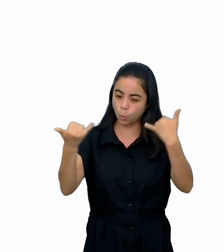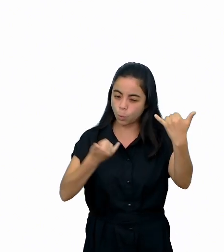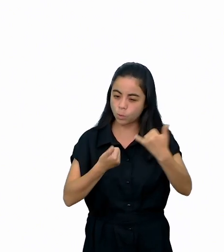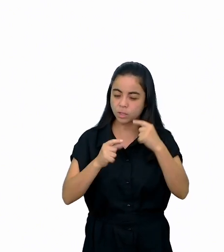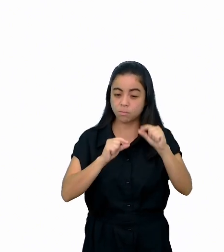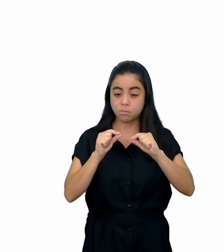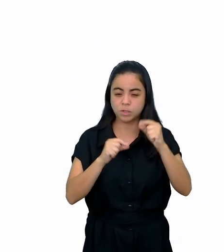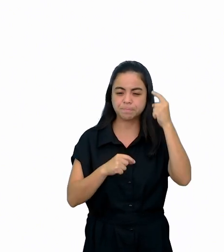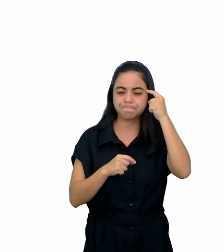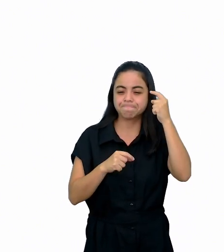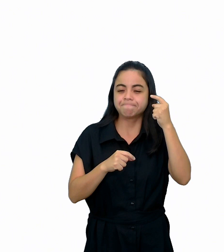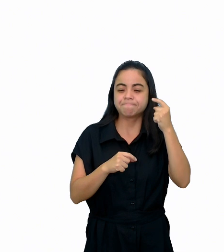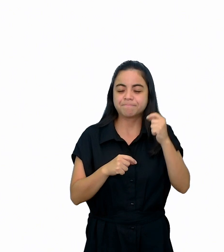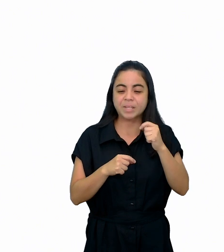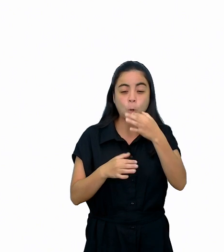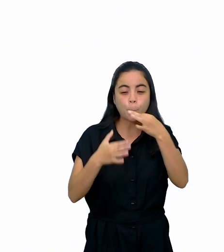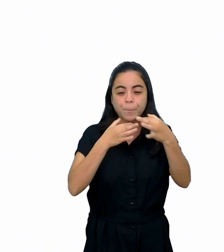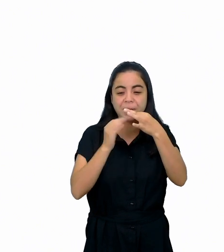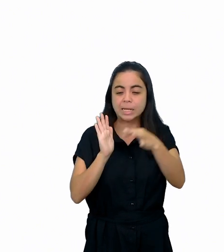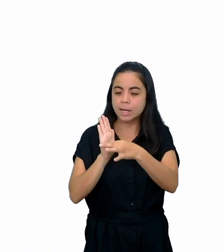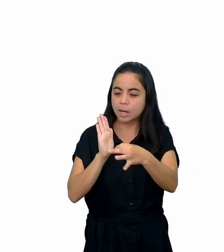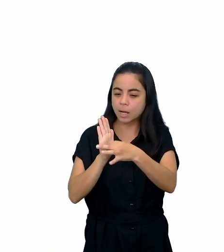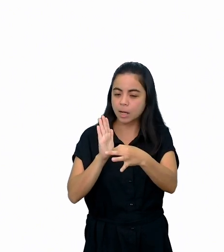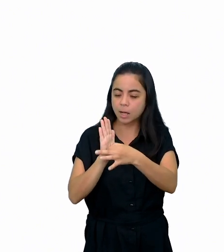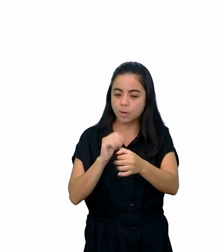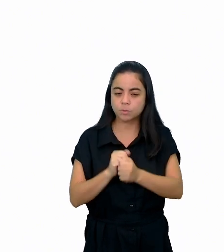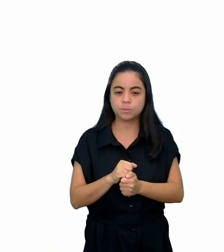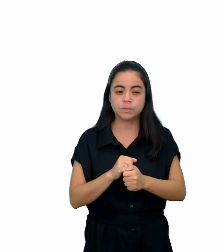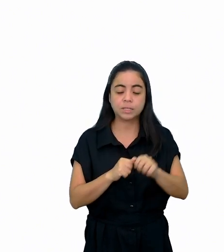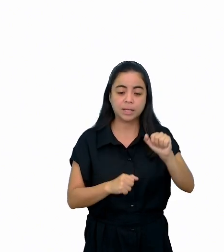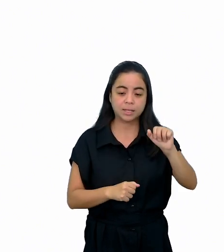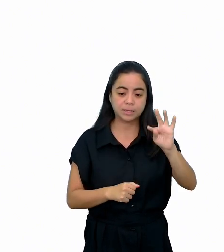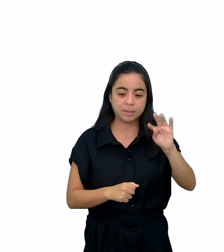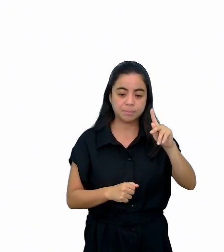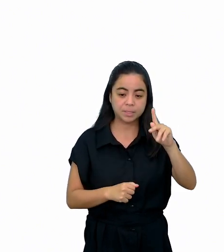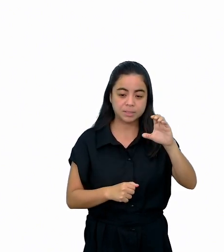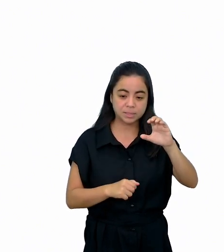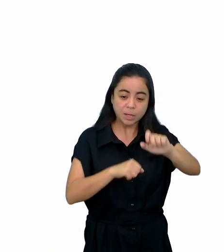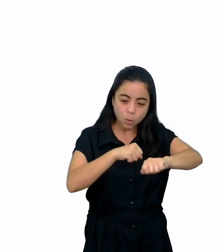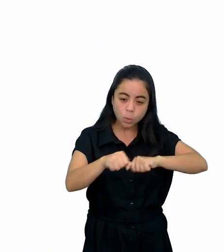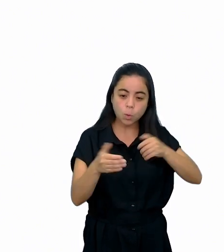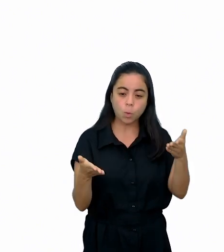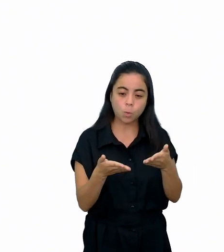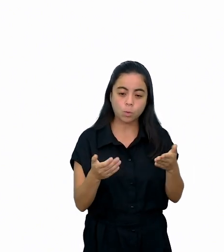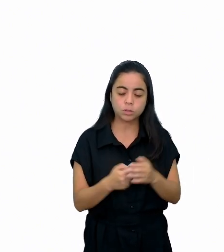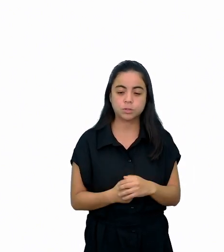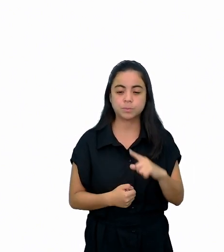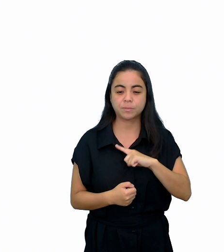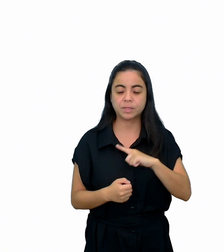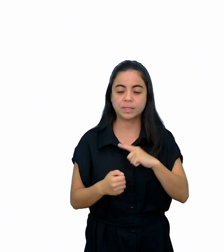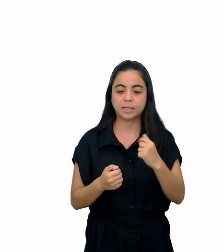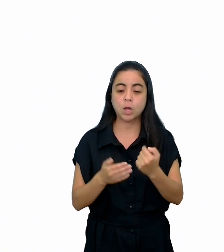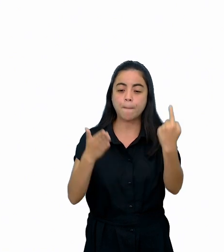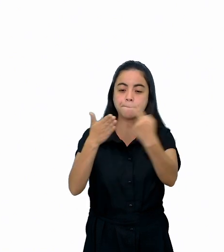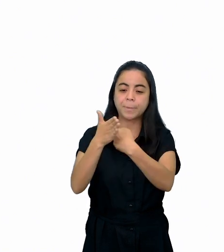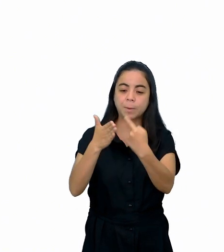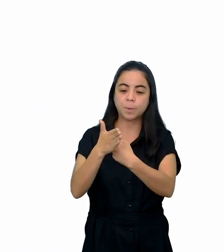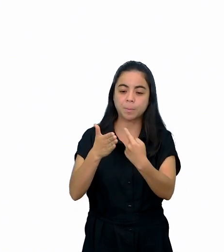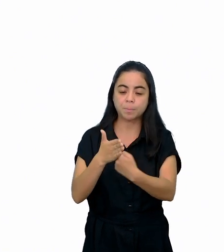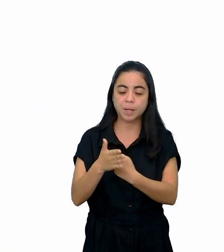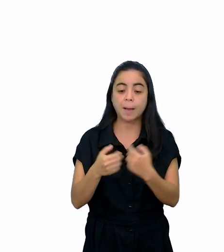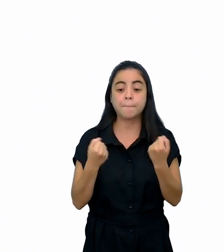nossa formação, né? Tem um formulário para que vocês possam colocar aí